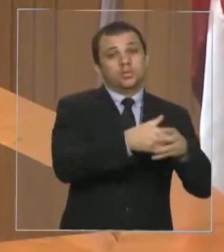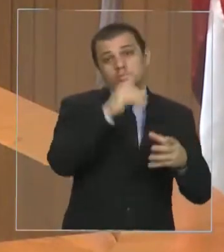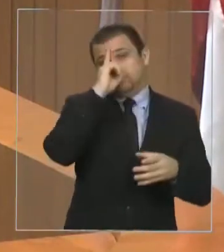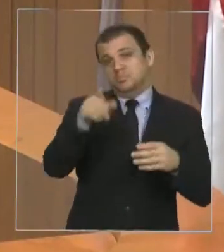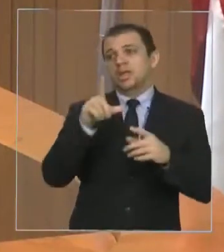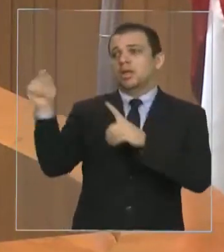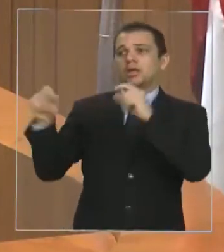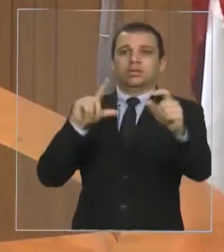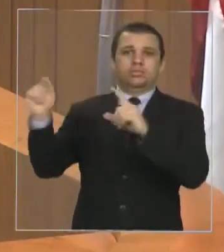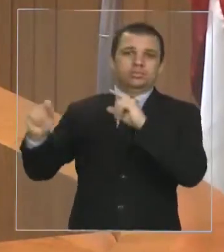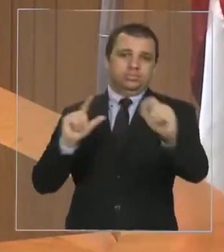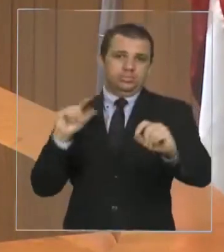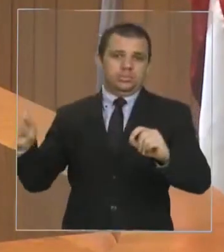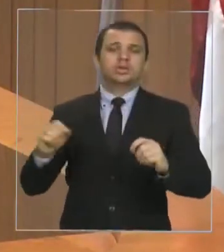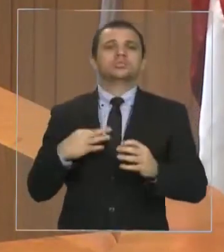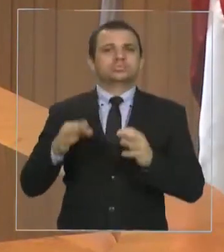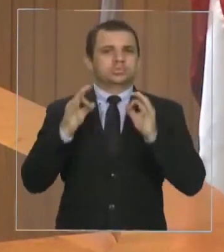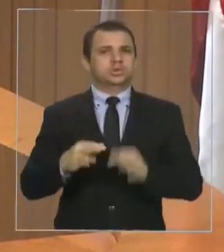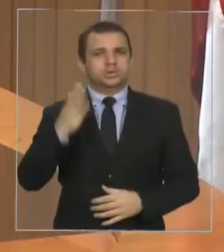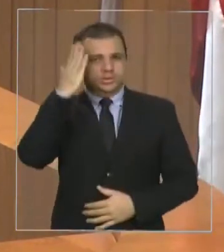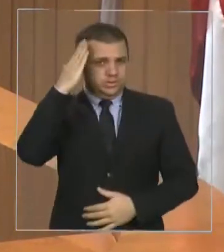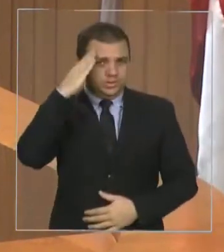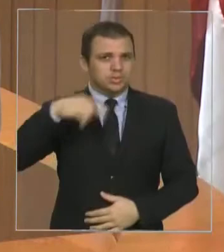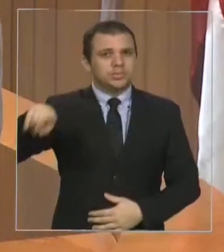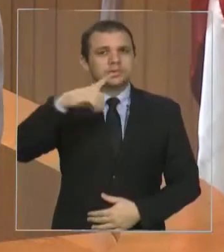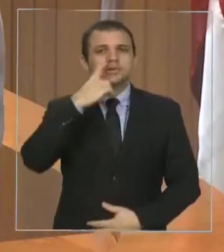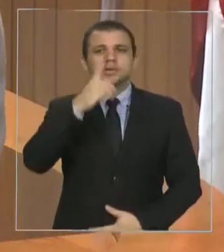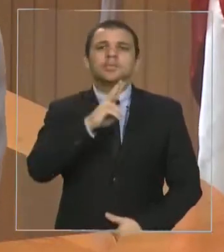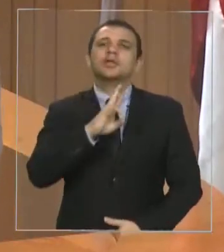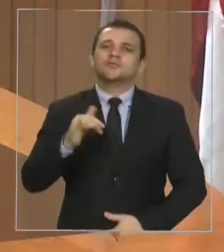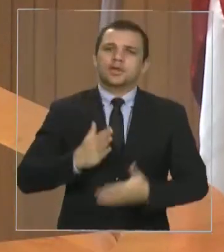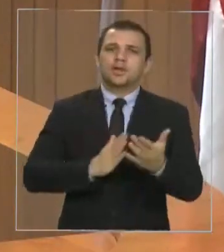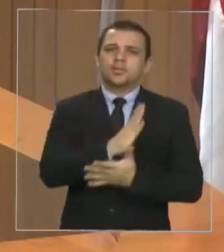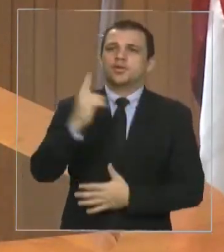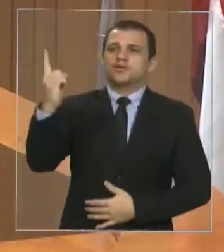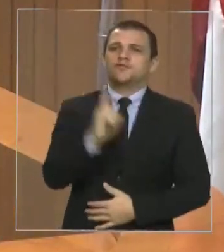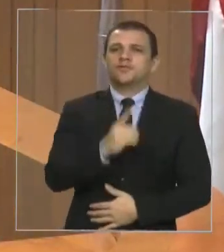irão aprovar a vinda do secretário de Administração Penitenciária, seu Murilo Andrade. Muito obrigado, senhor presidente.